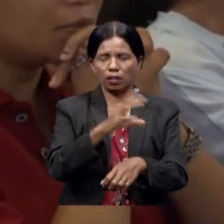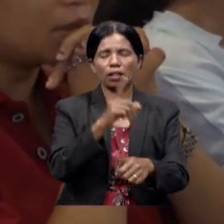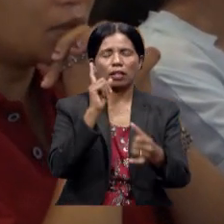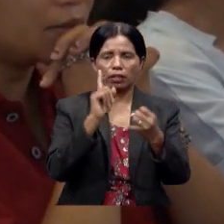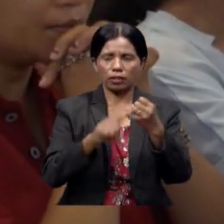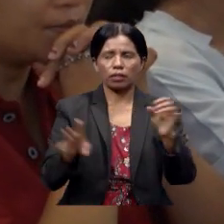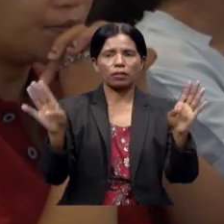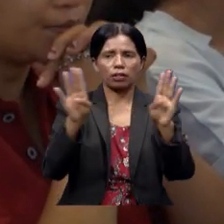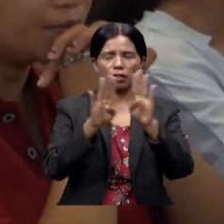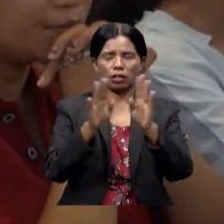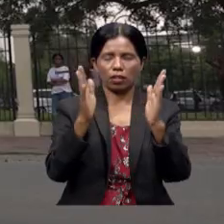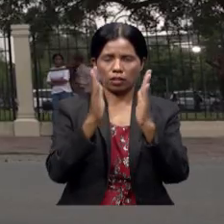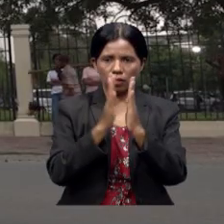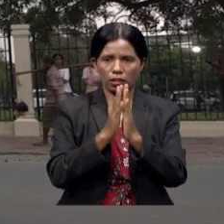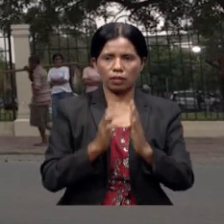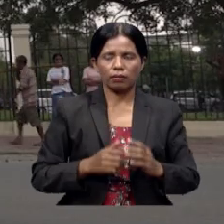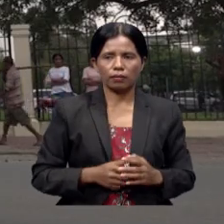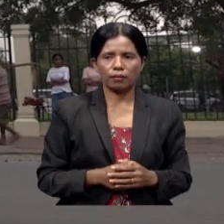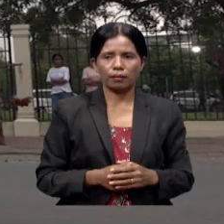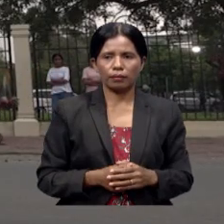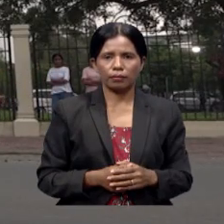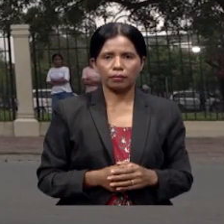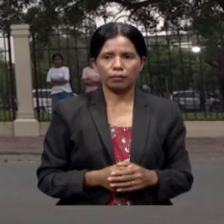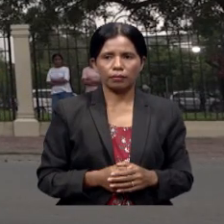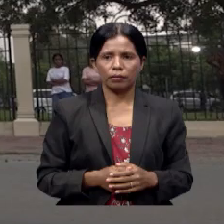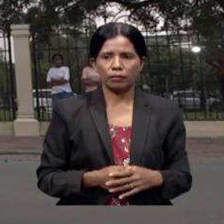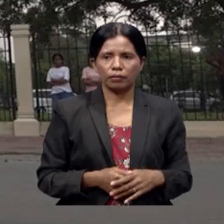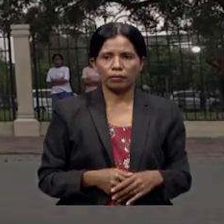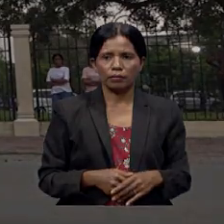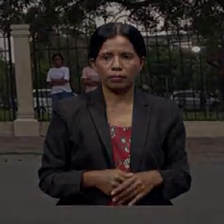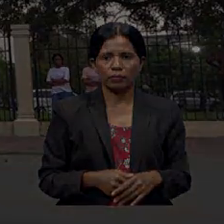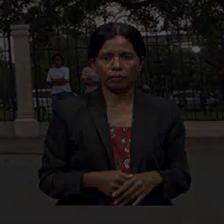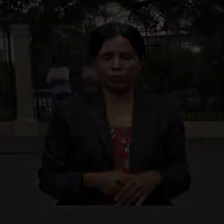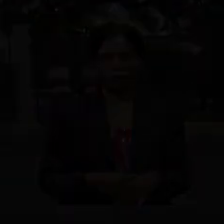está a adoração Santíssimo. Madalena da Cruz, Jacinto Fuca, Giamen.